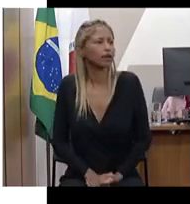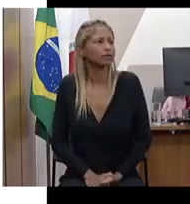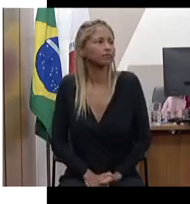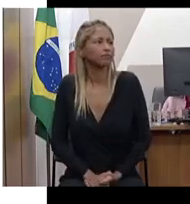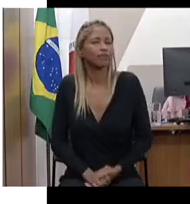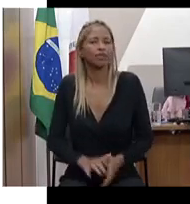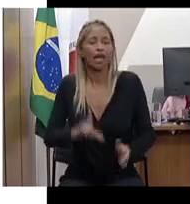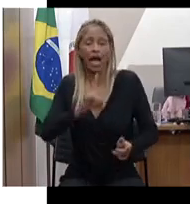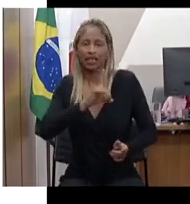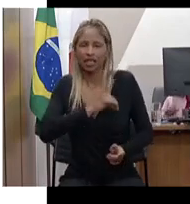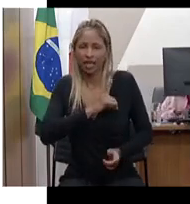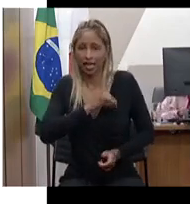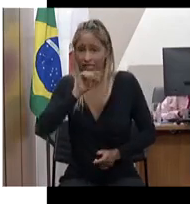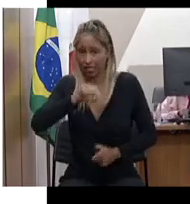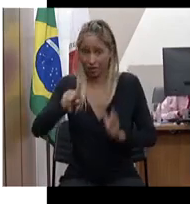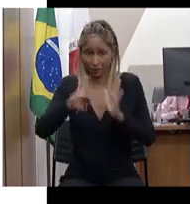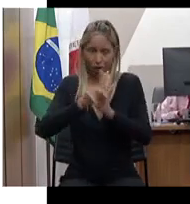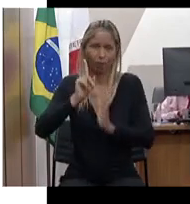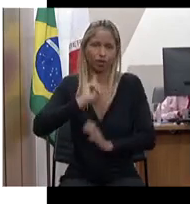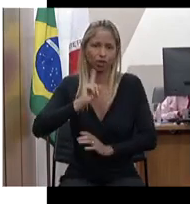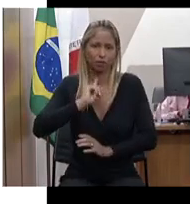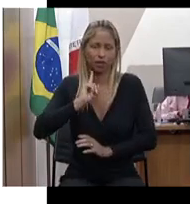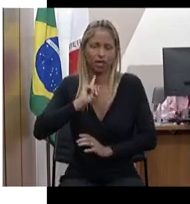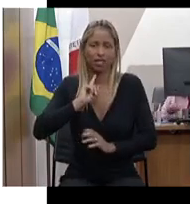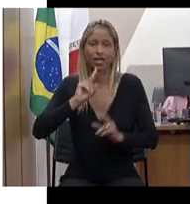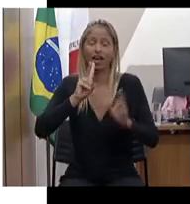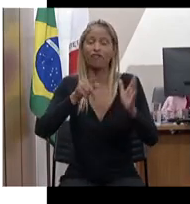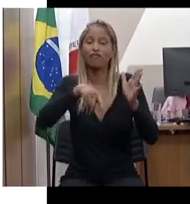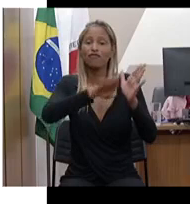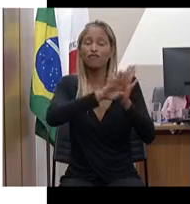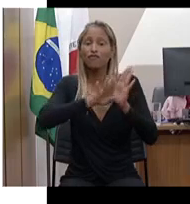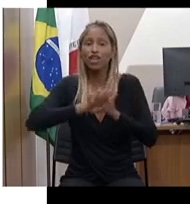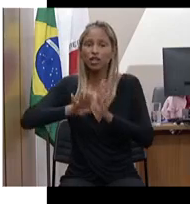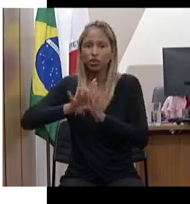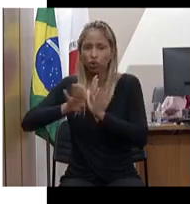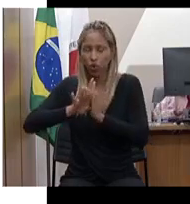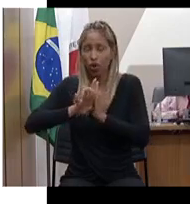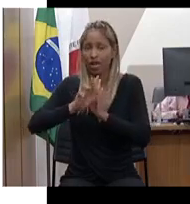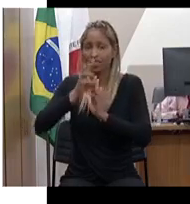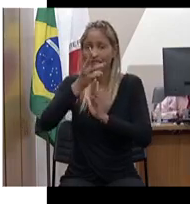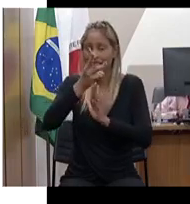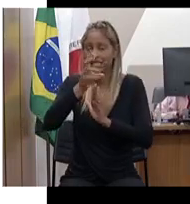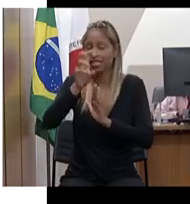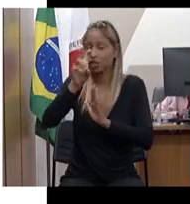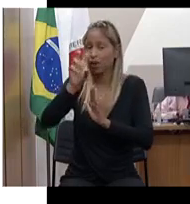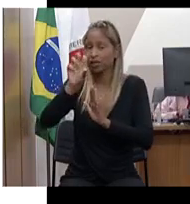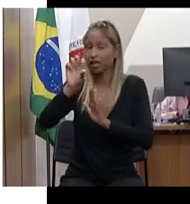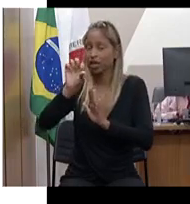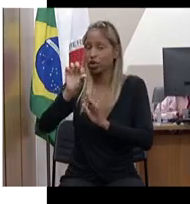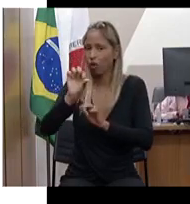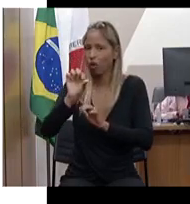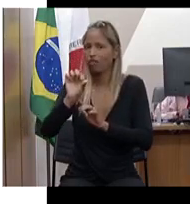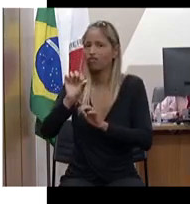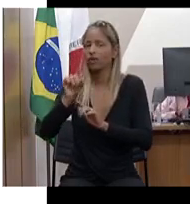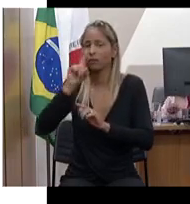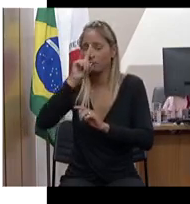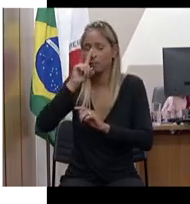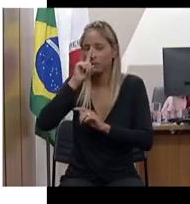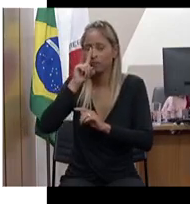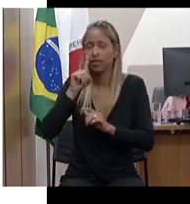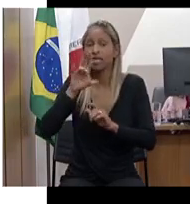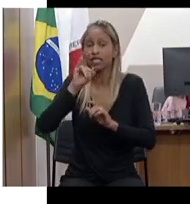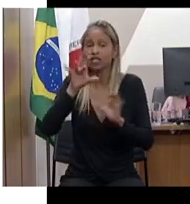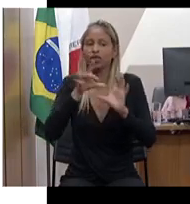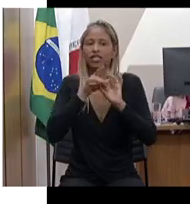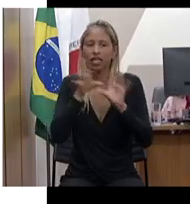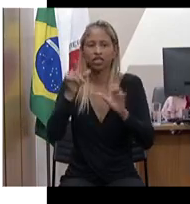a delegacia aqui de Minas Ela interditou 319 situações de grave iminente risco ou seja se